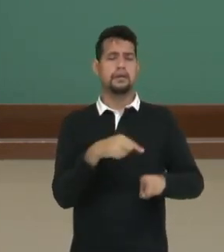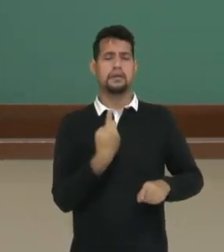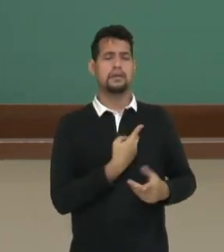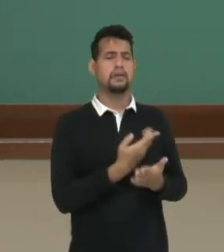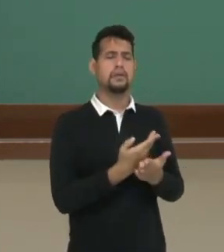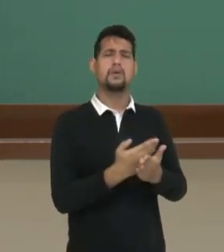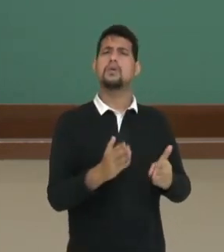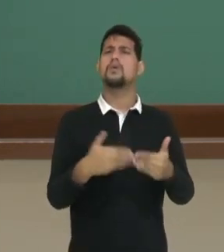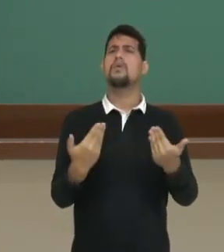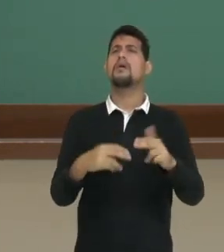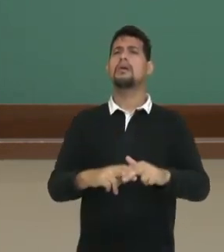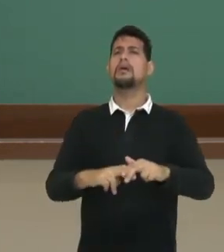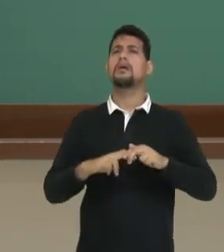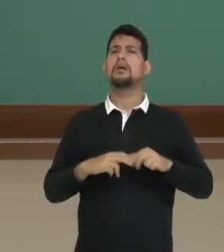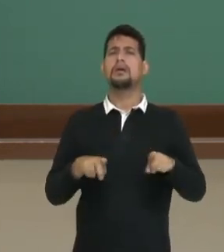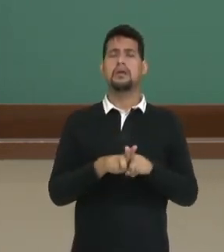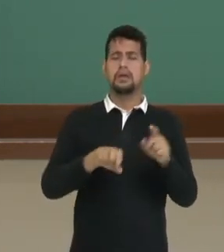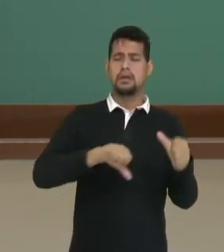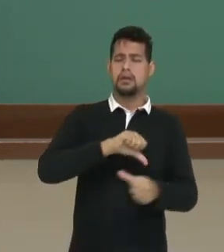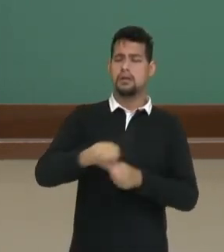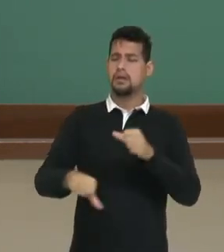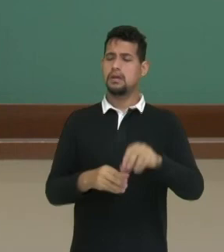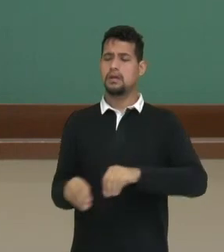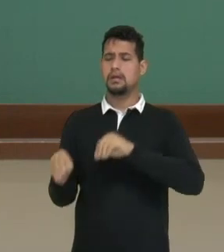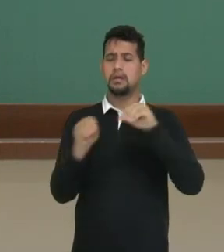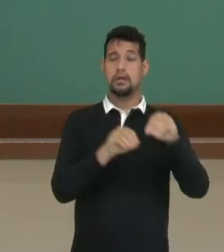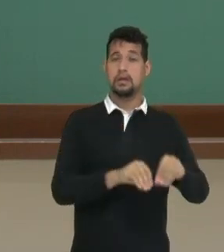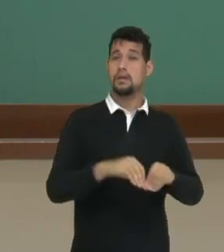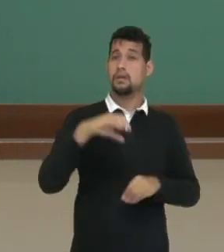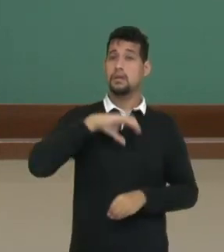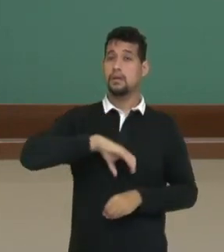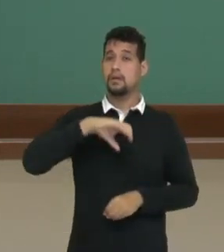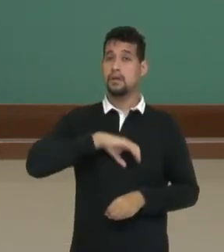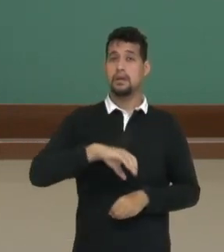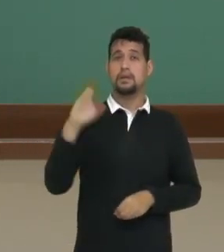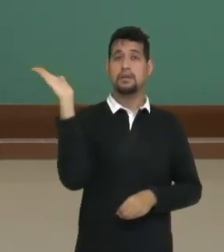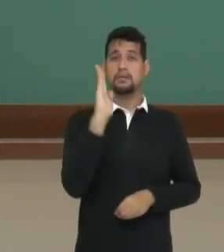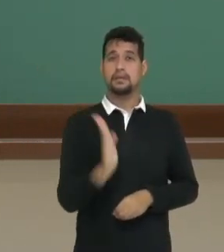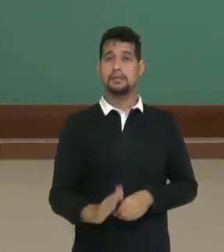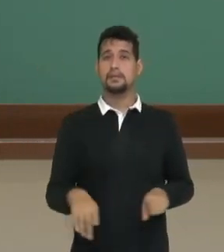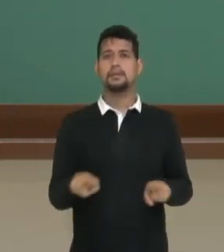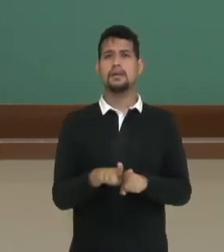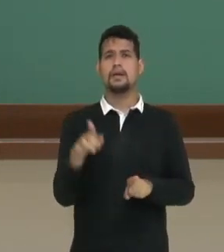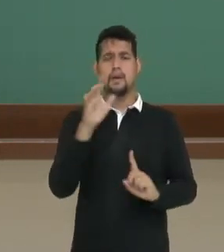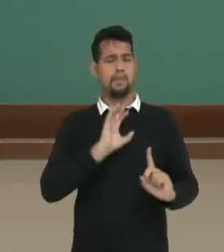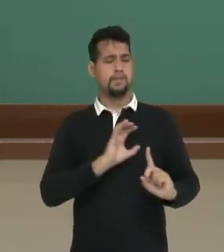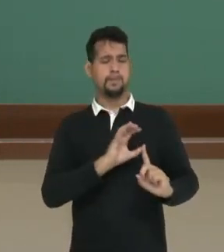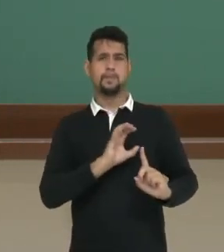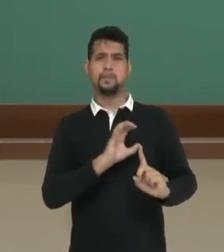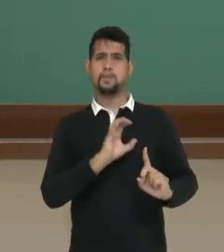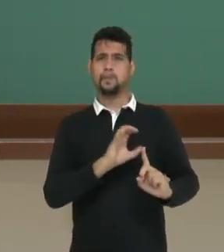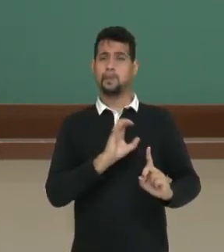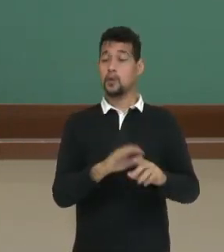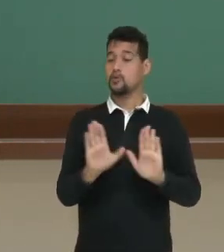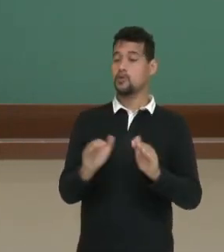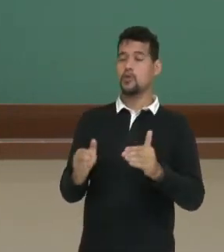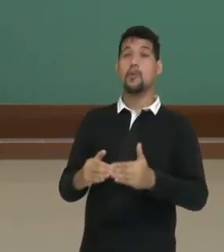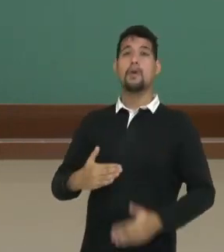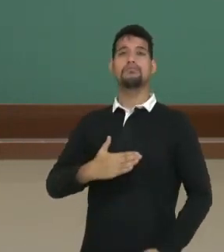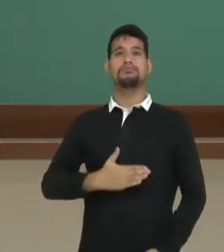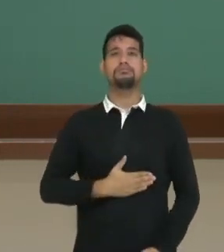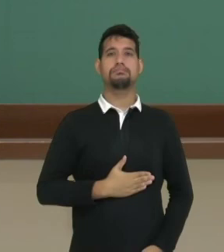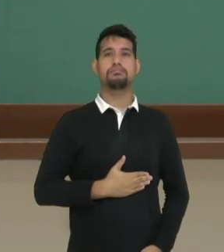Quais foram os motivos da transferência da corte portuguesa para o Brasil? As pressões napoleônicas para que